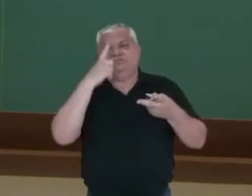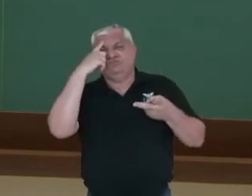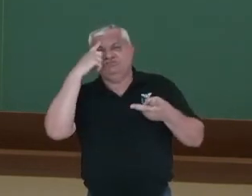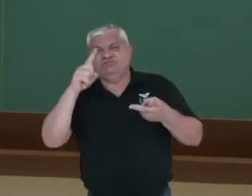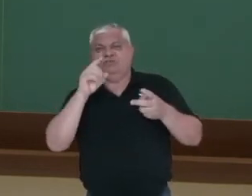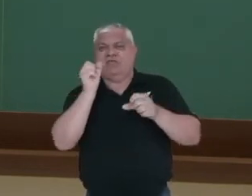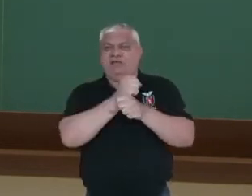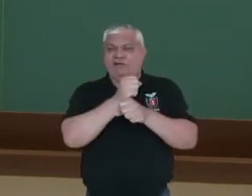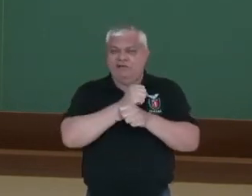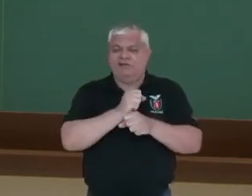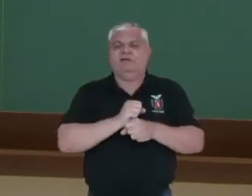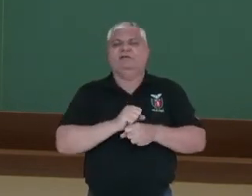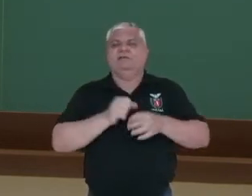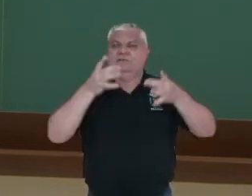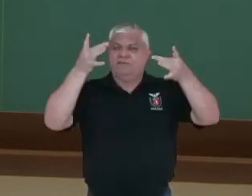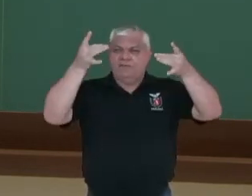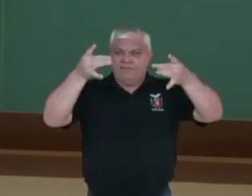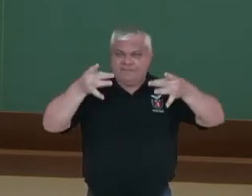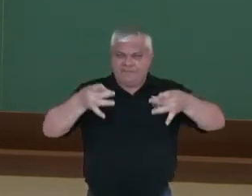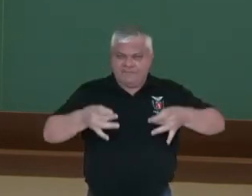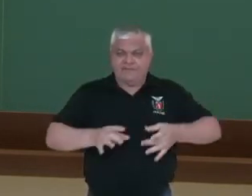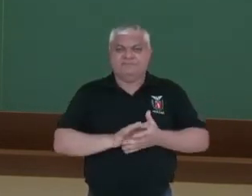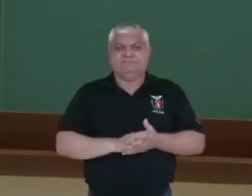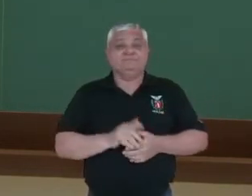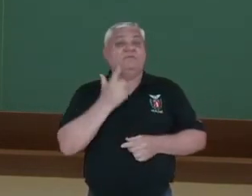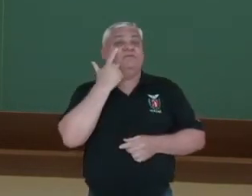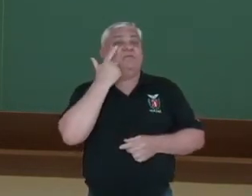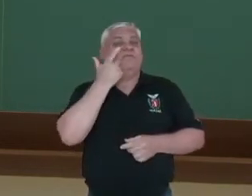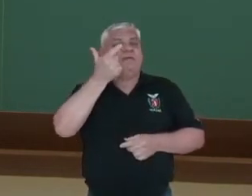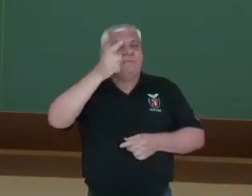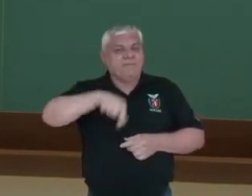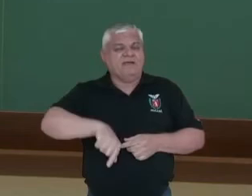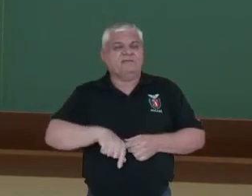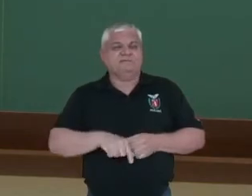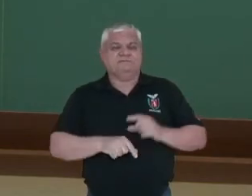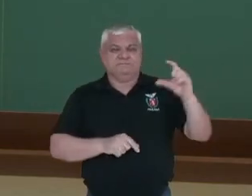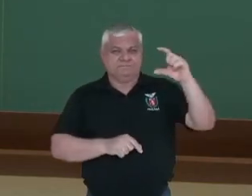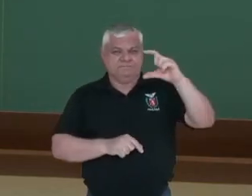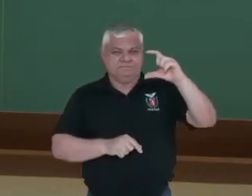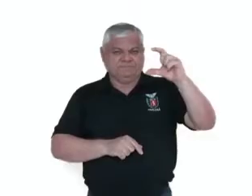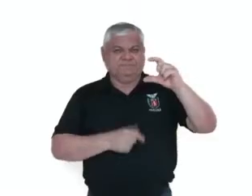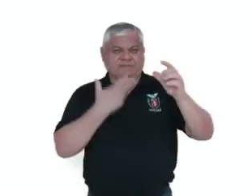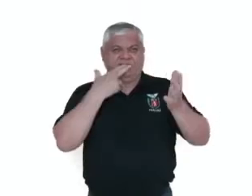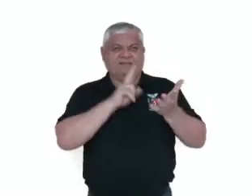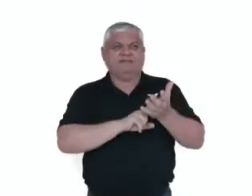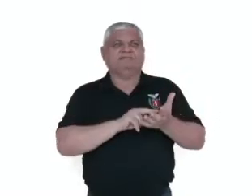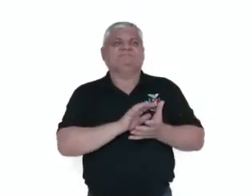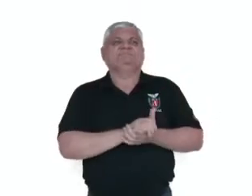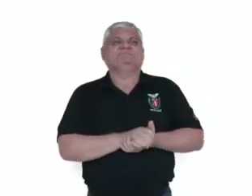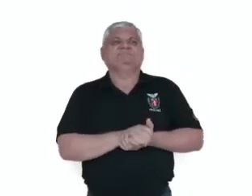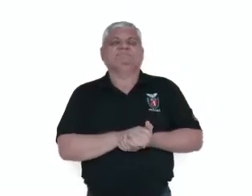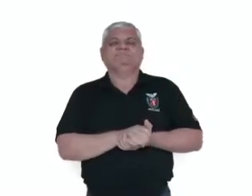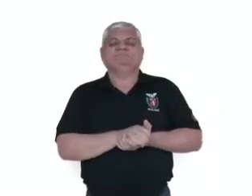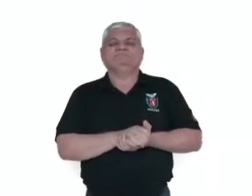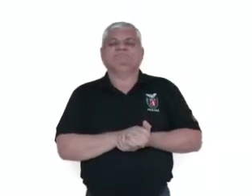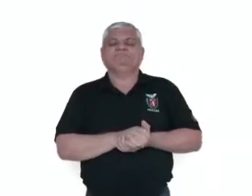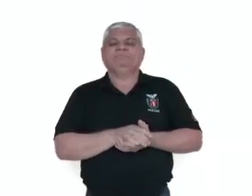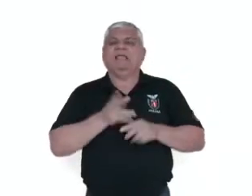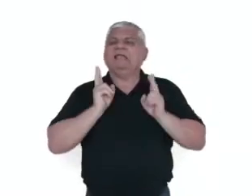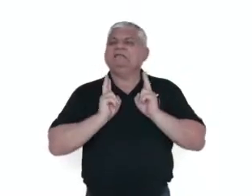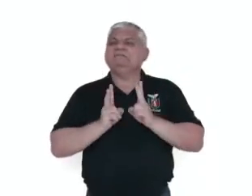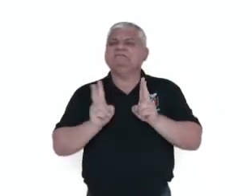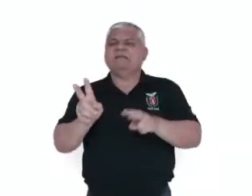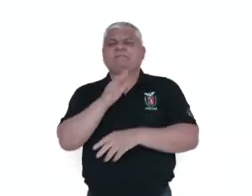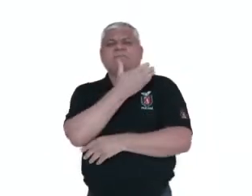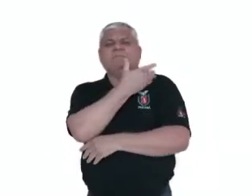situações. Observem mais um trecho de uma carta ao leitor. Vejam lá. Sempre tive